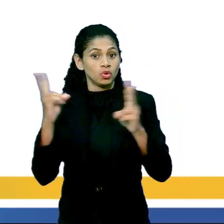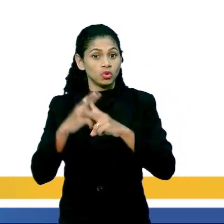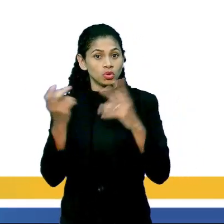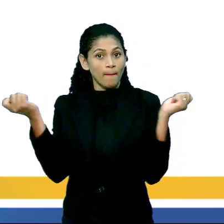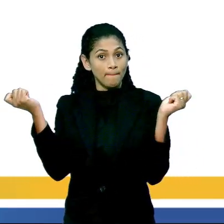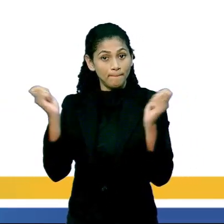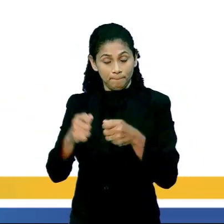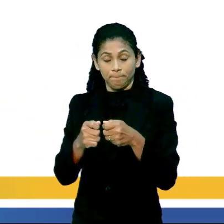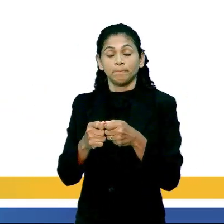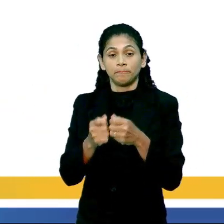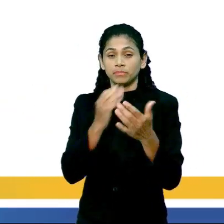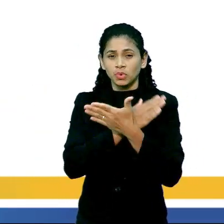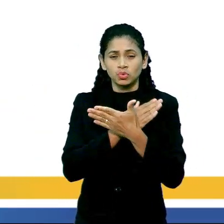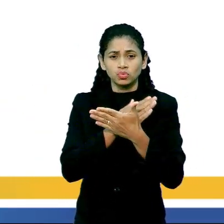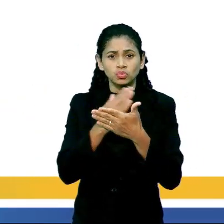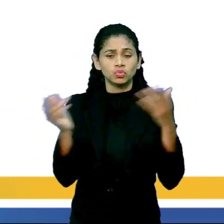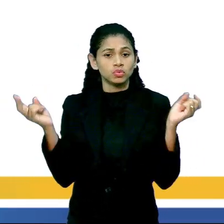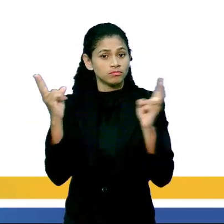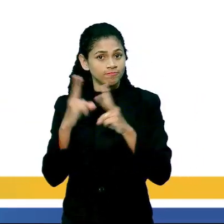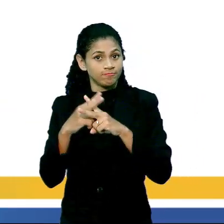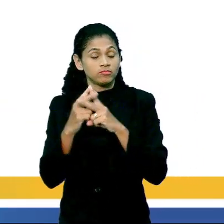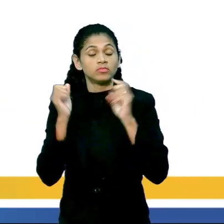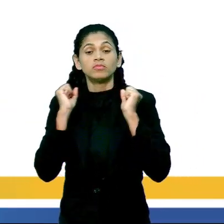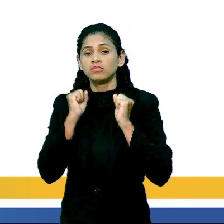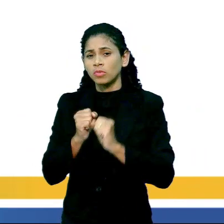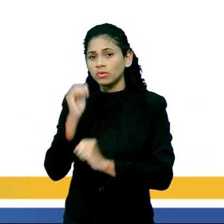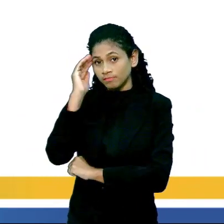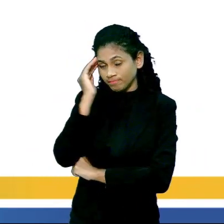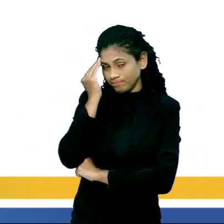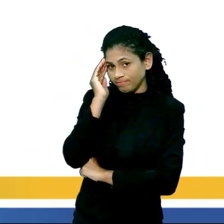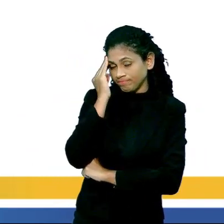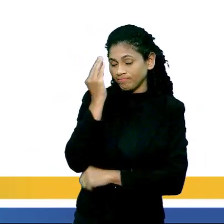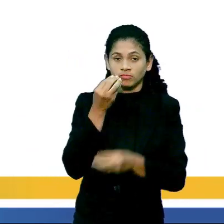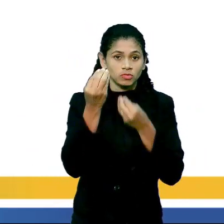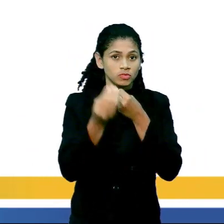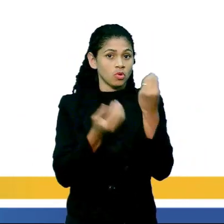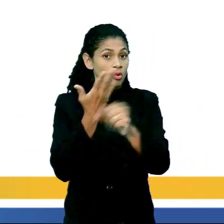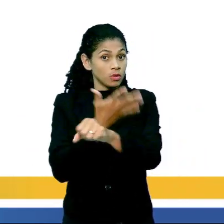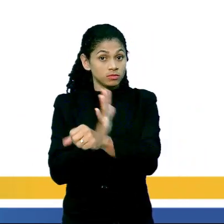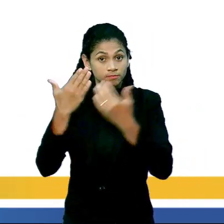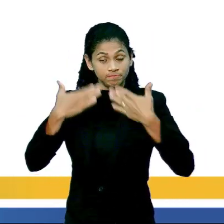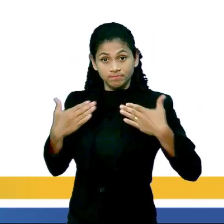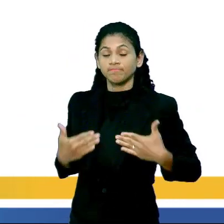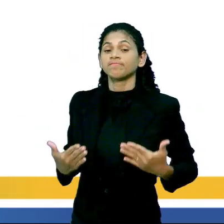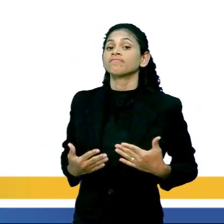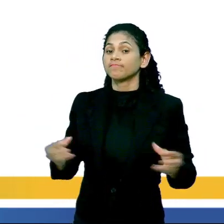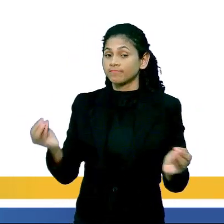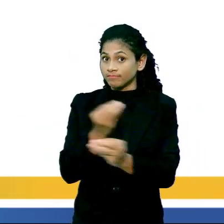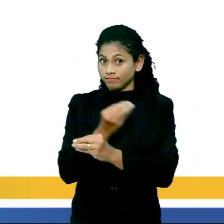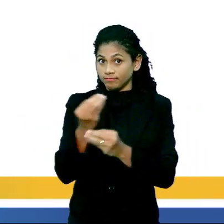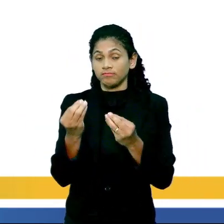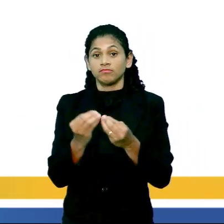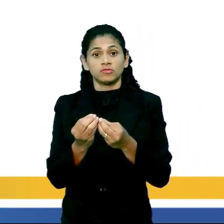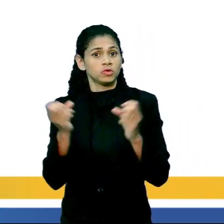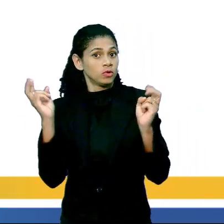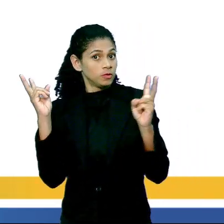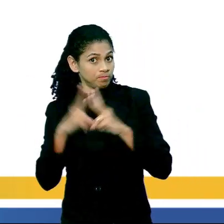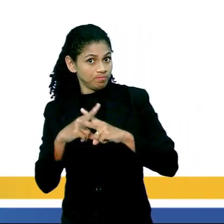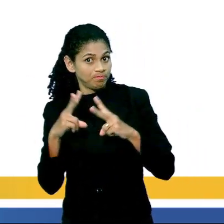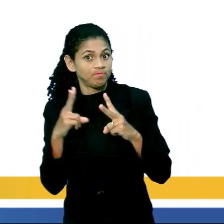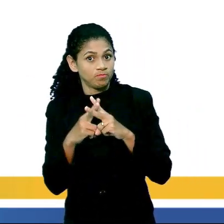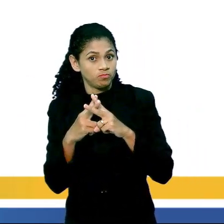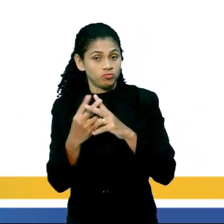possibilidades. Inicialmente, as lutas podem ser compreendidas como práticas corporais que, por meio de ações ofensivas